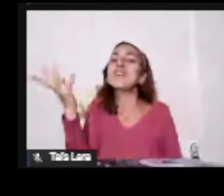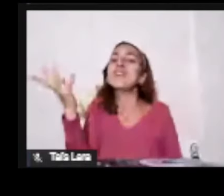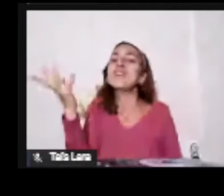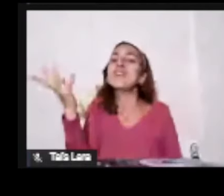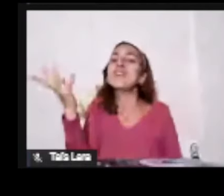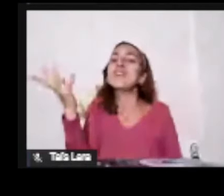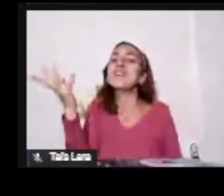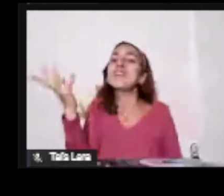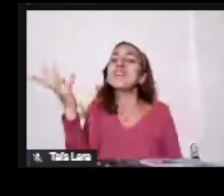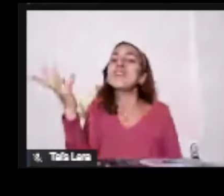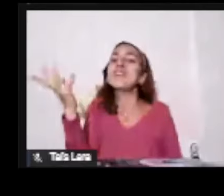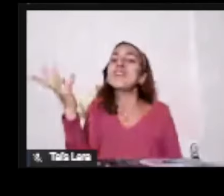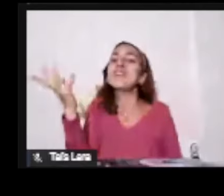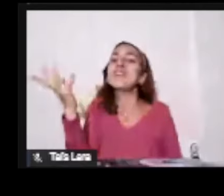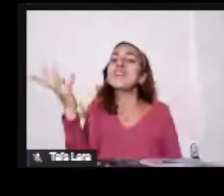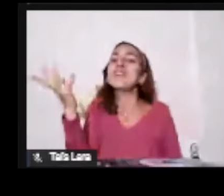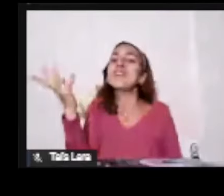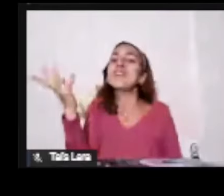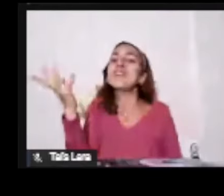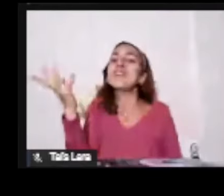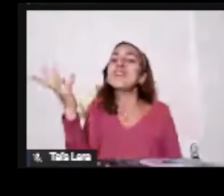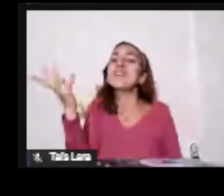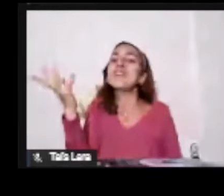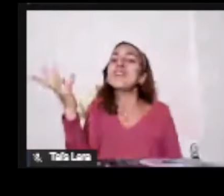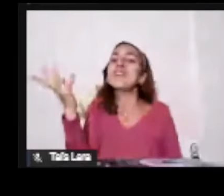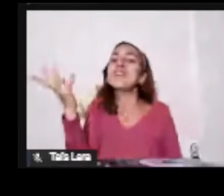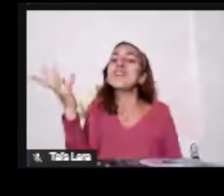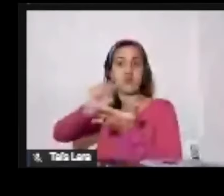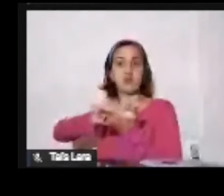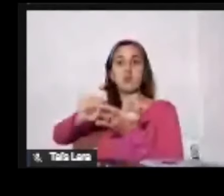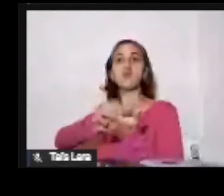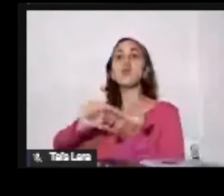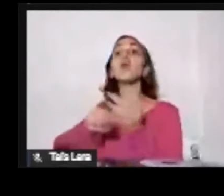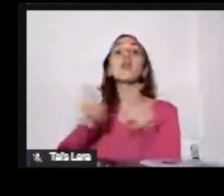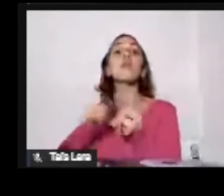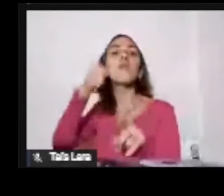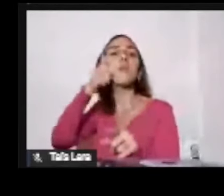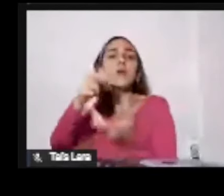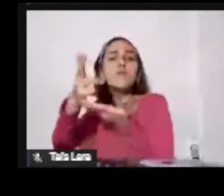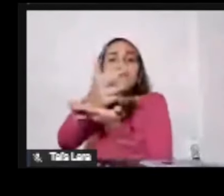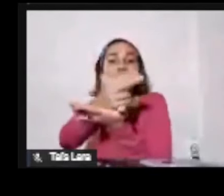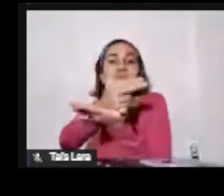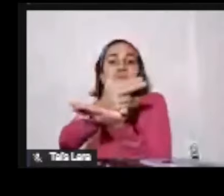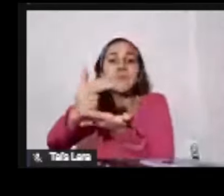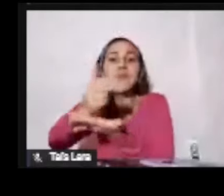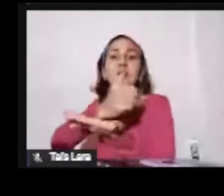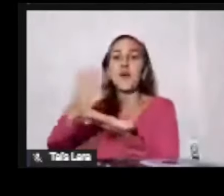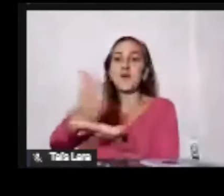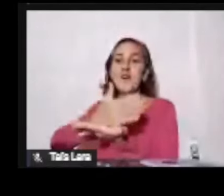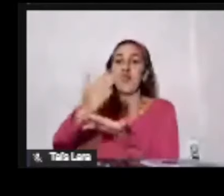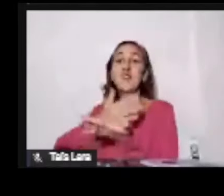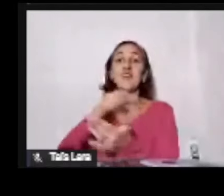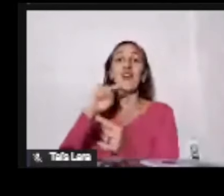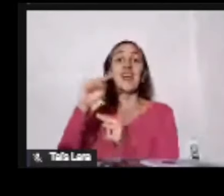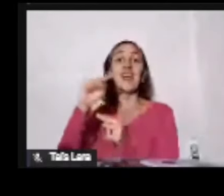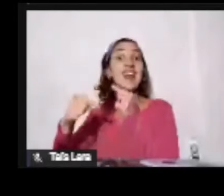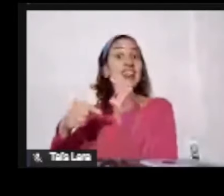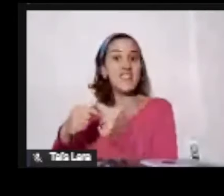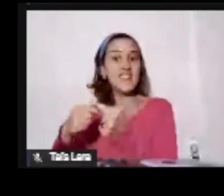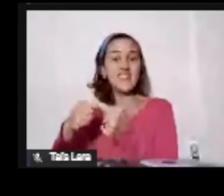Vamos, que mais? Conversar, claro. Por que que a gente vai conversar depois com a Carol? É a Carol que é a autora do